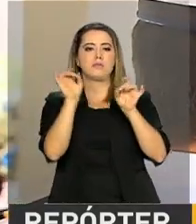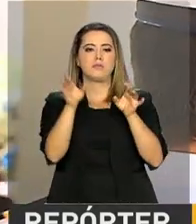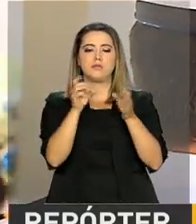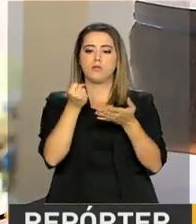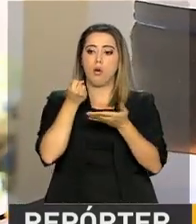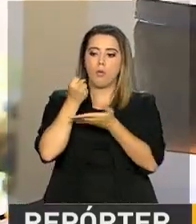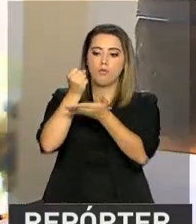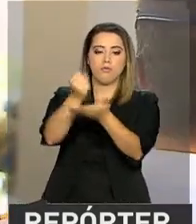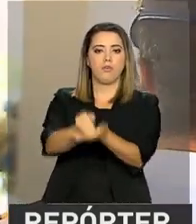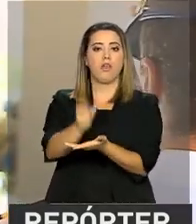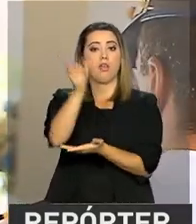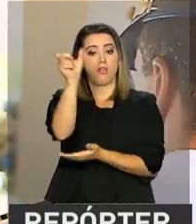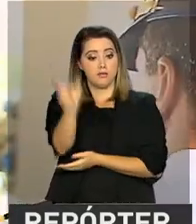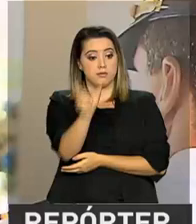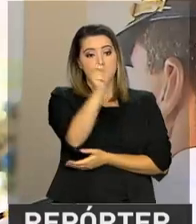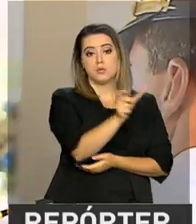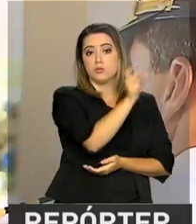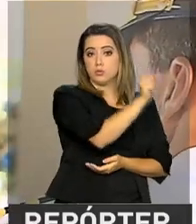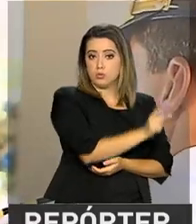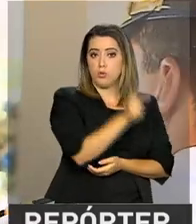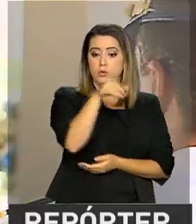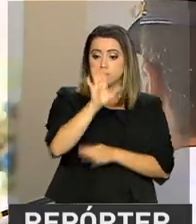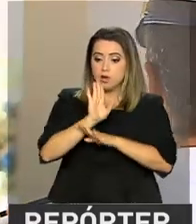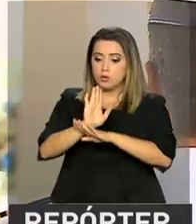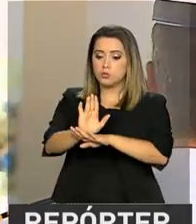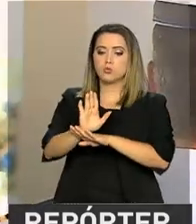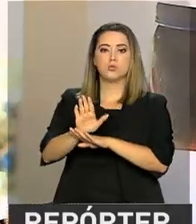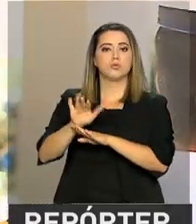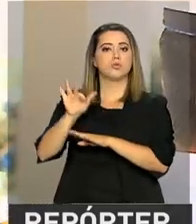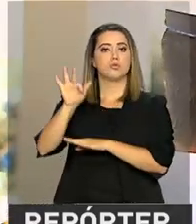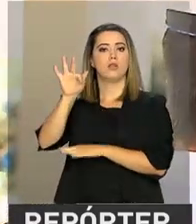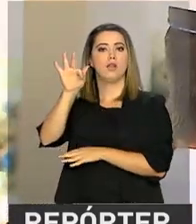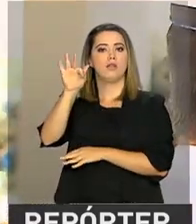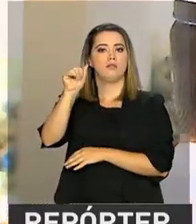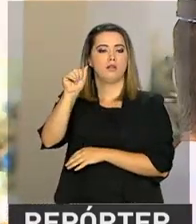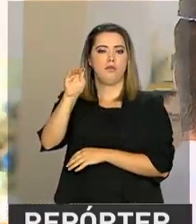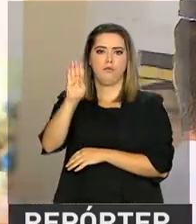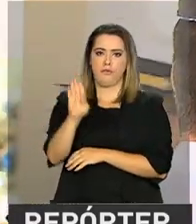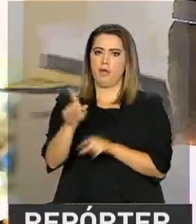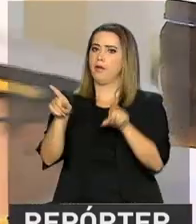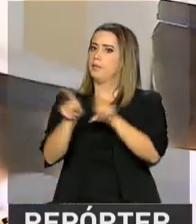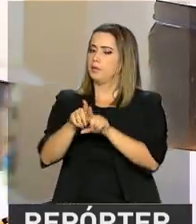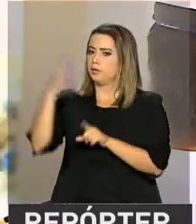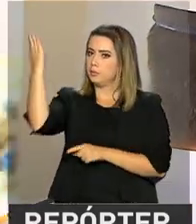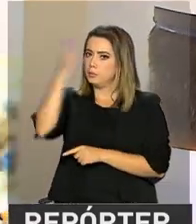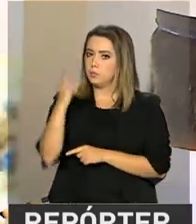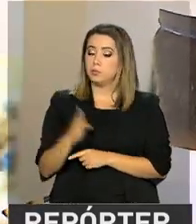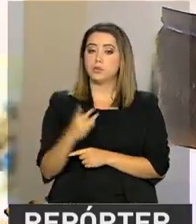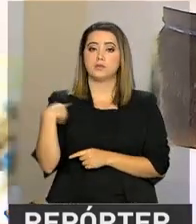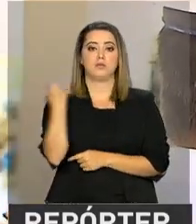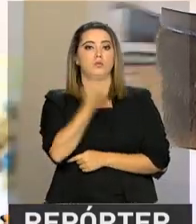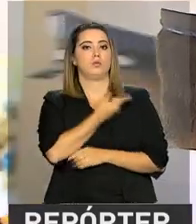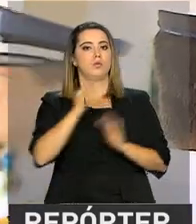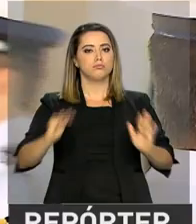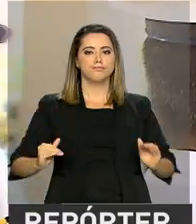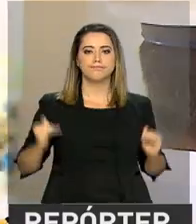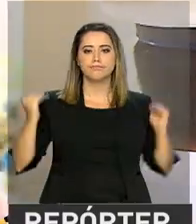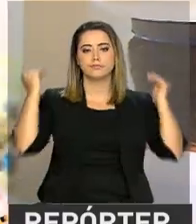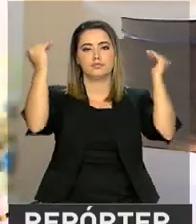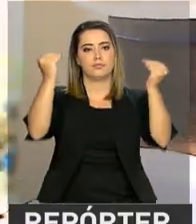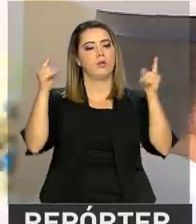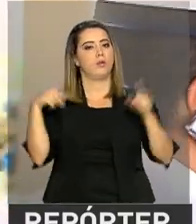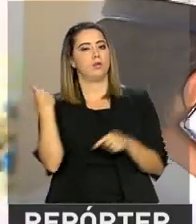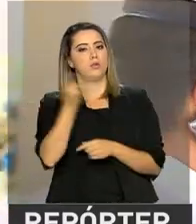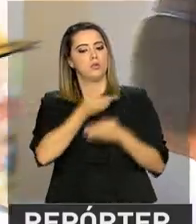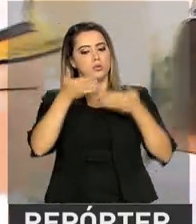pessoas como aquelas que têm contribuído com a força aérea brasileira mas também com o brasil com nossa soberania o